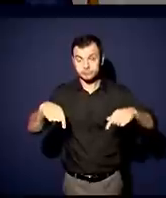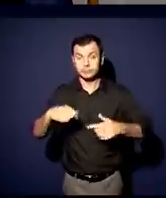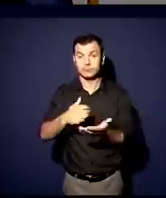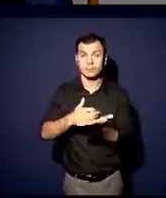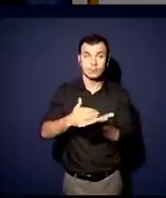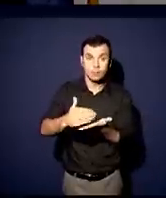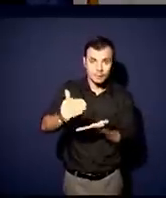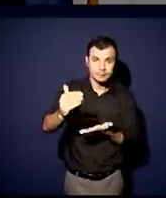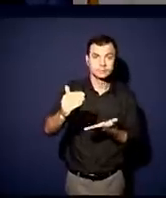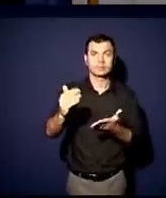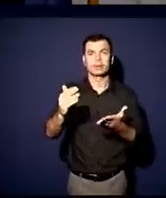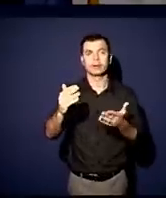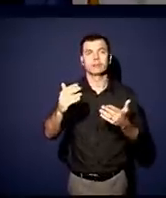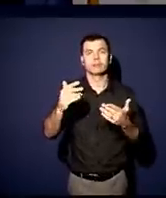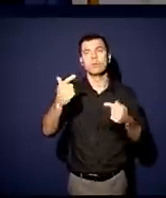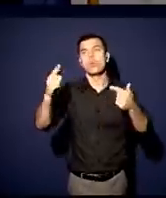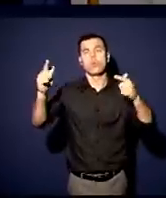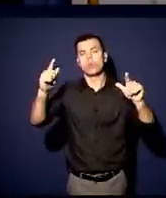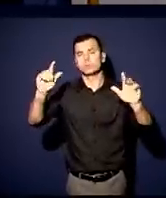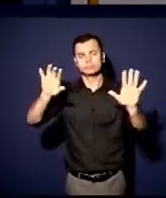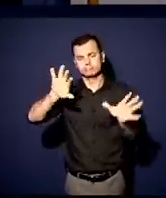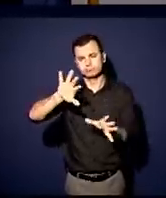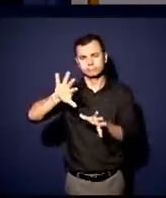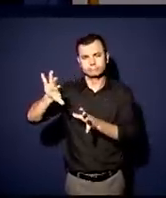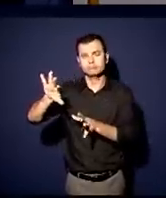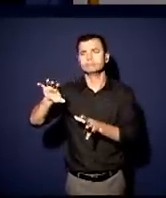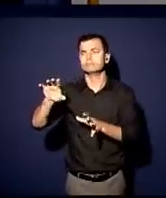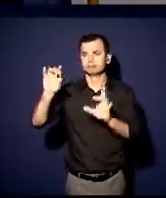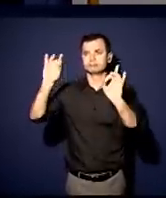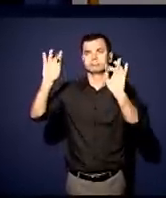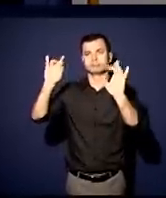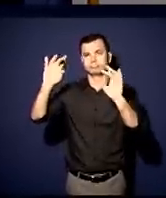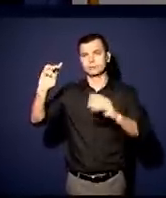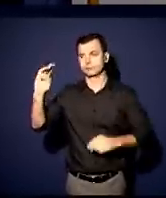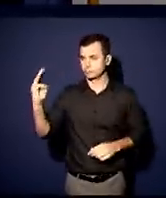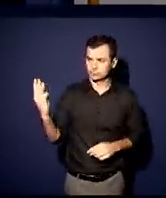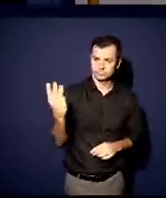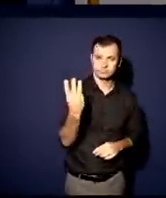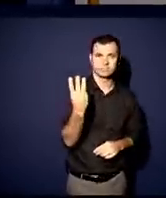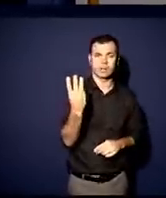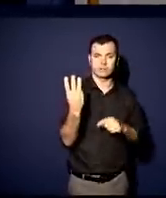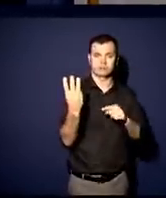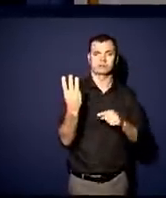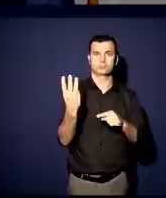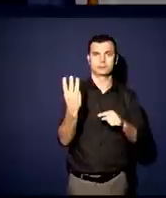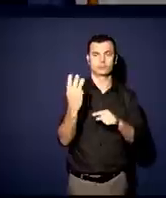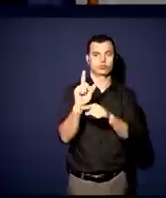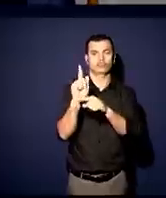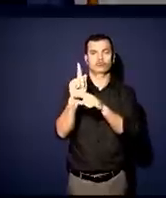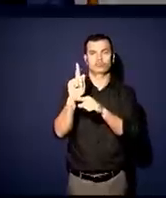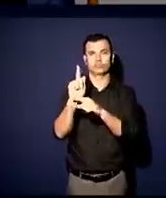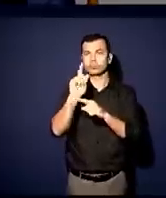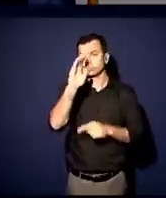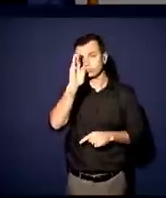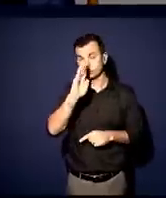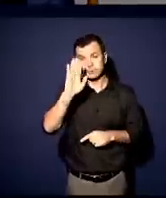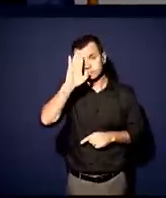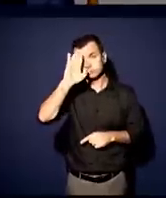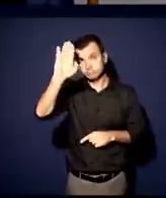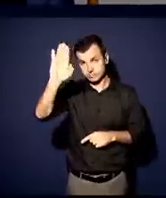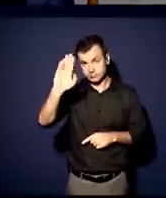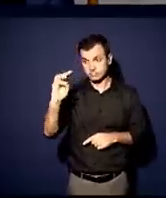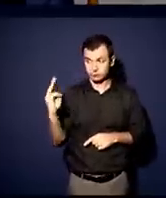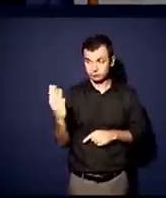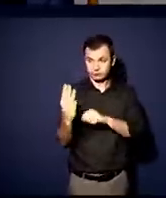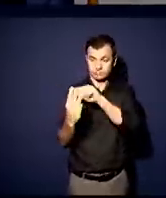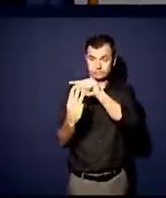sem muito debate, ter o privilégio de ter vocês três, os três principais gestores brasileiros e com